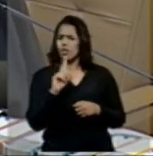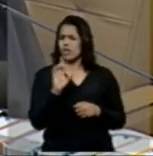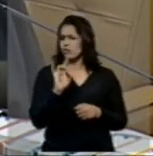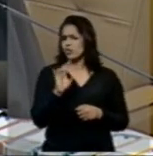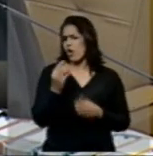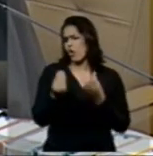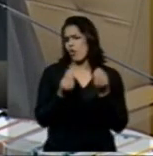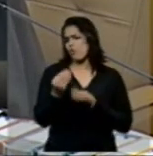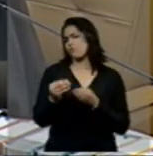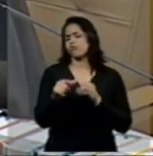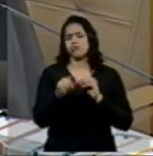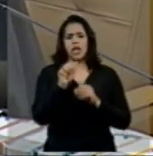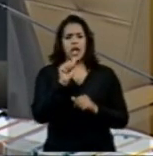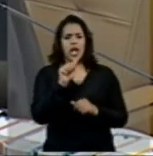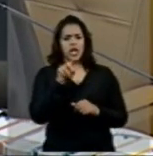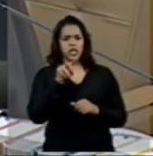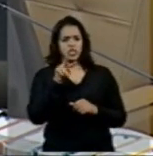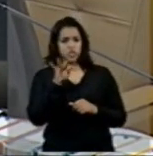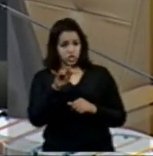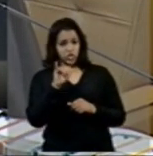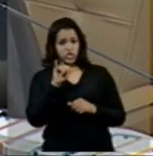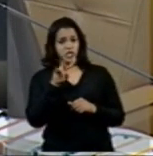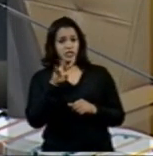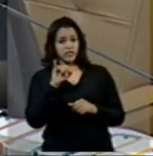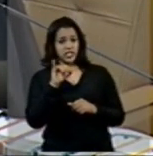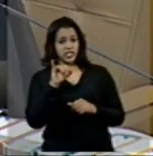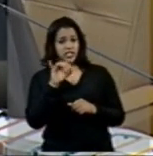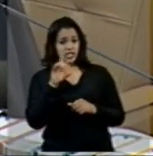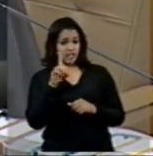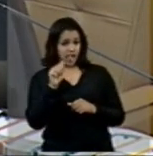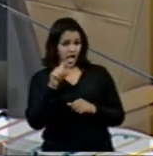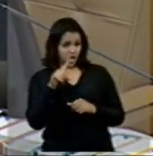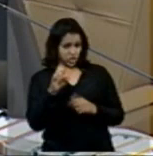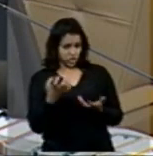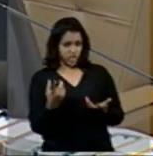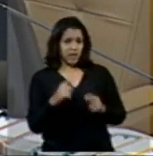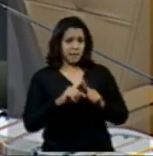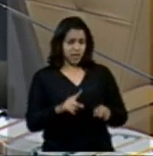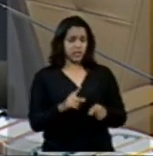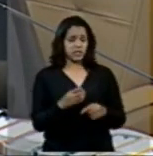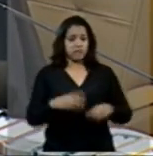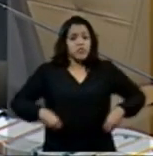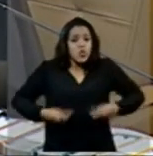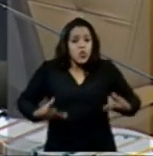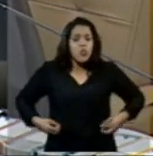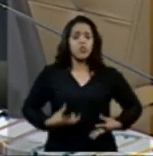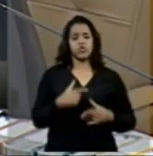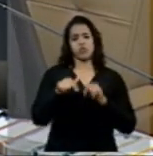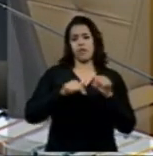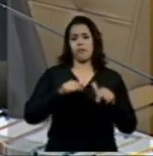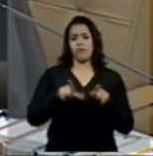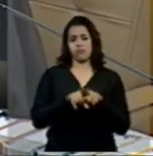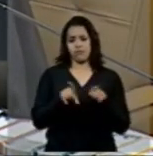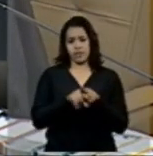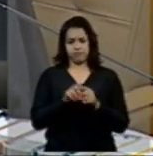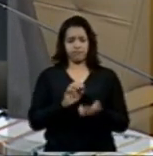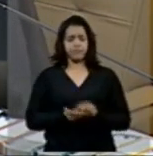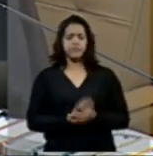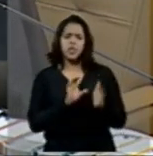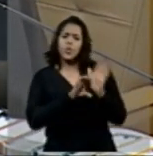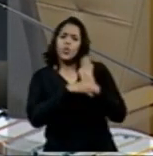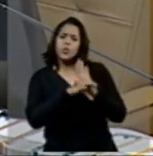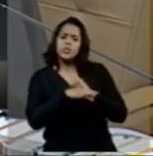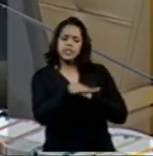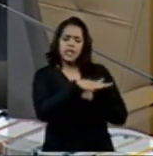atividades, mas também de responsabilidades e custos trabalhistas. O conceito jurídico de